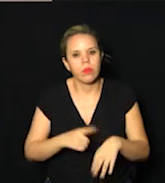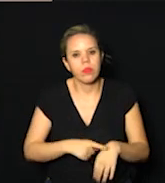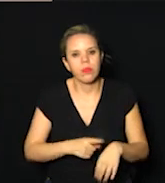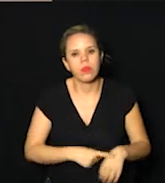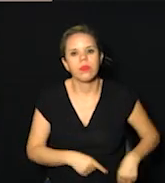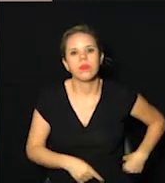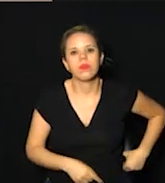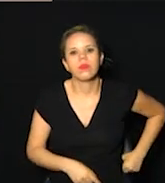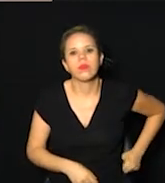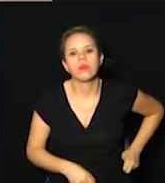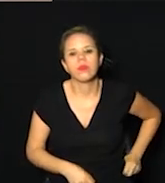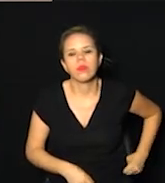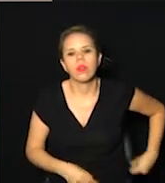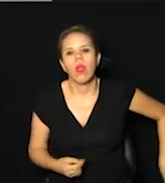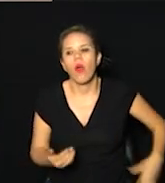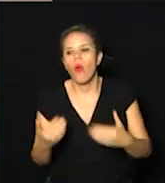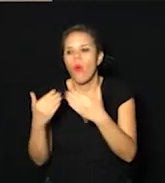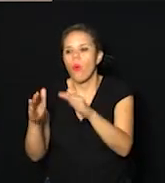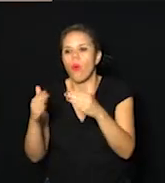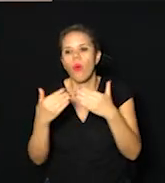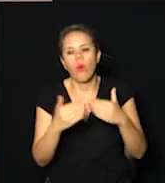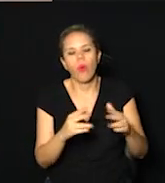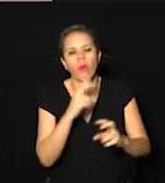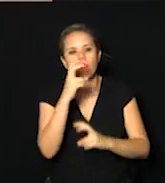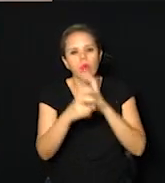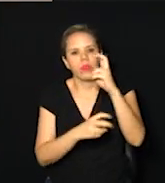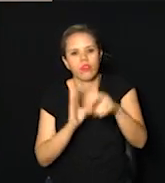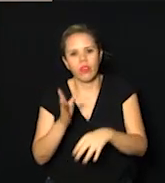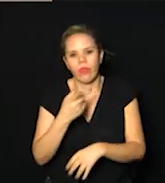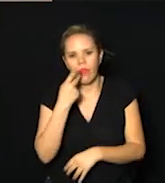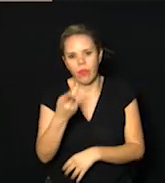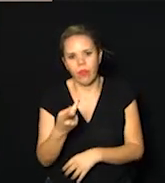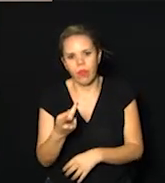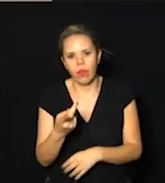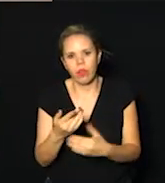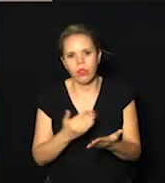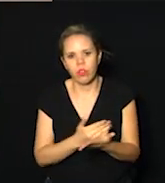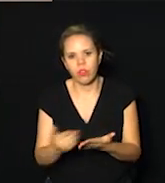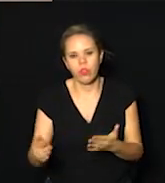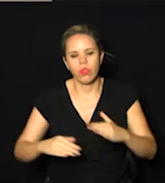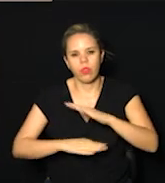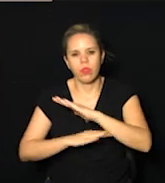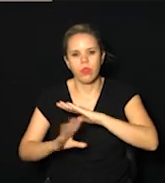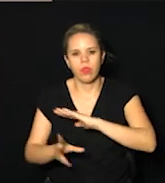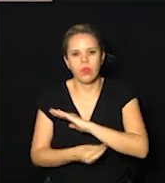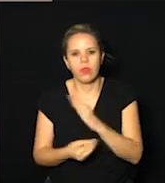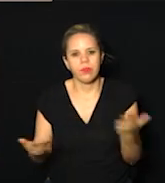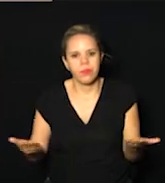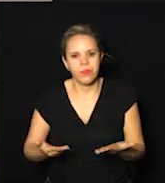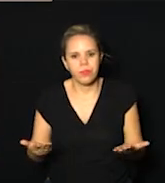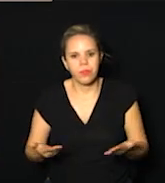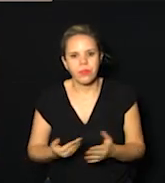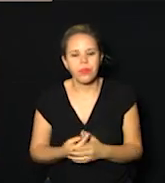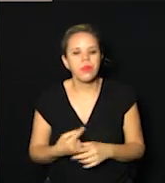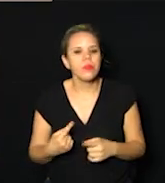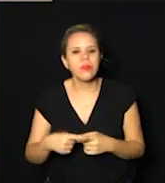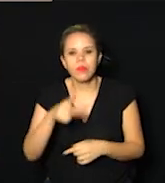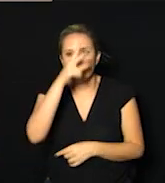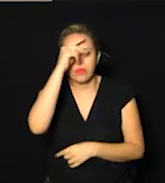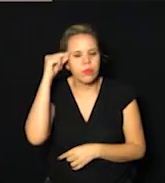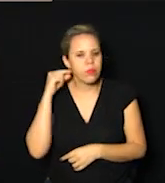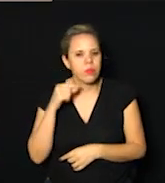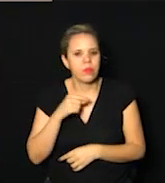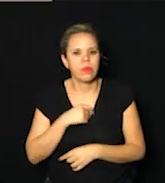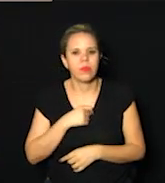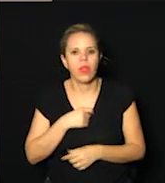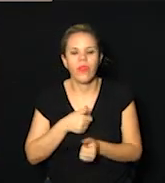momento é com a reabertura dos parques. Nós já falamos, inclusive, logo no início do Câmara Total de hoje, porque o prefeito disse que